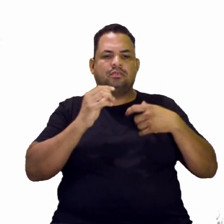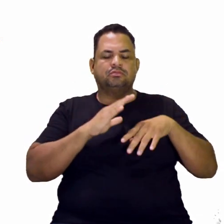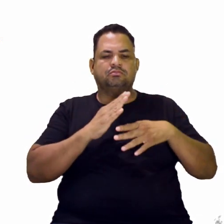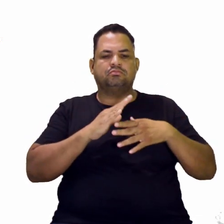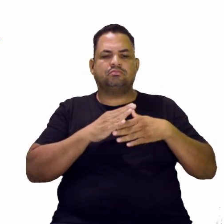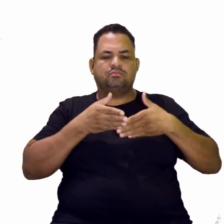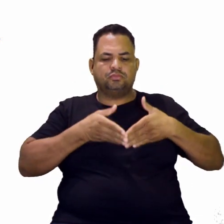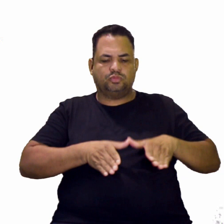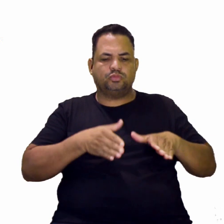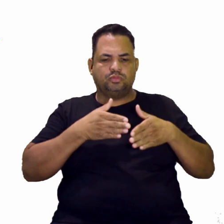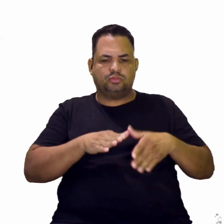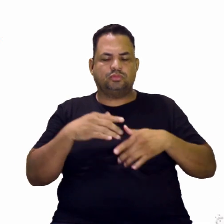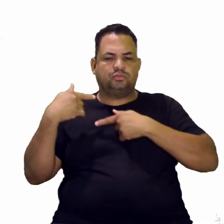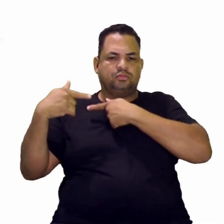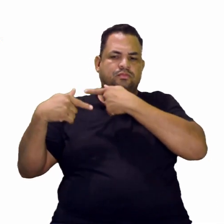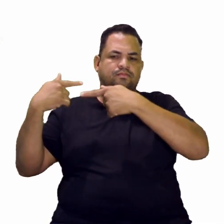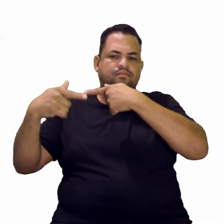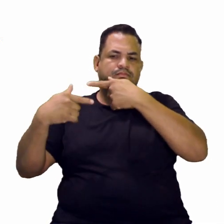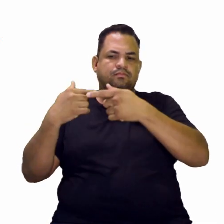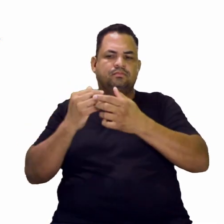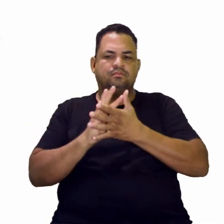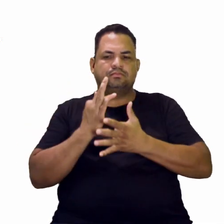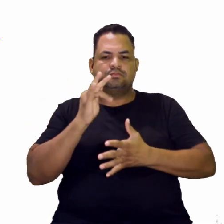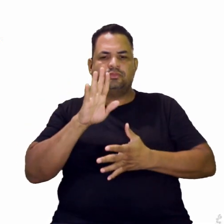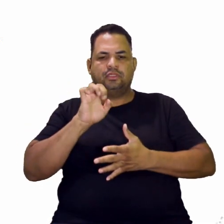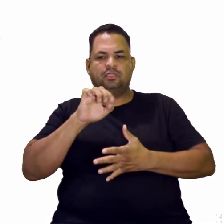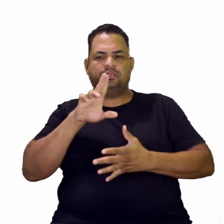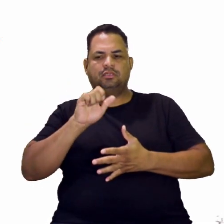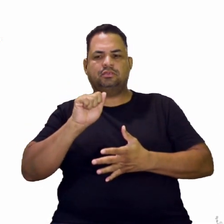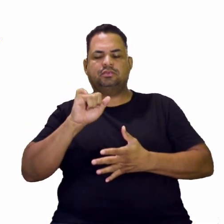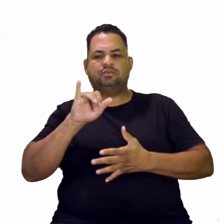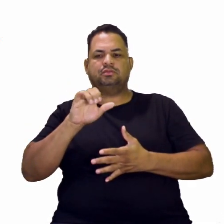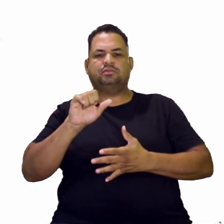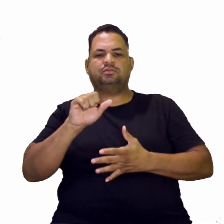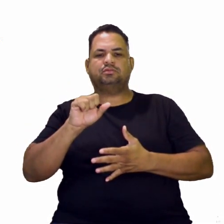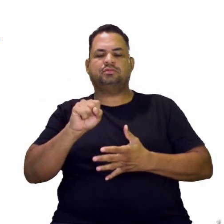e gerar descendentes férteis. Tá?